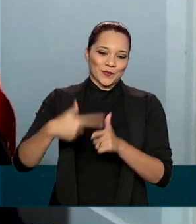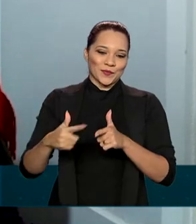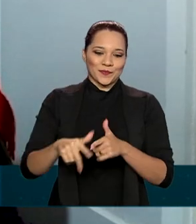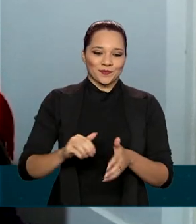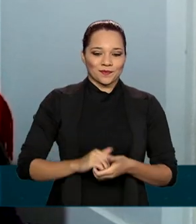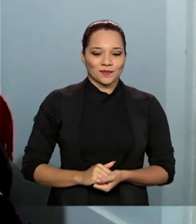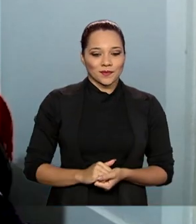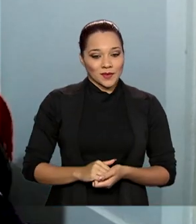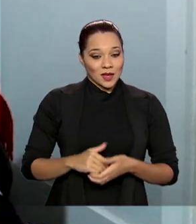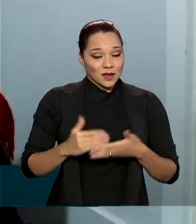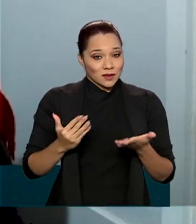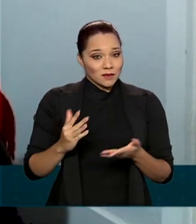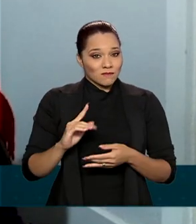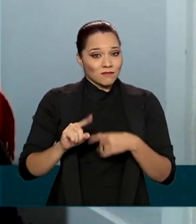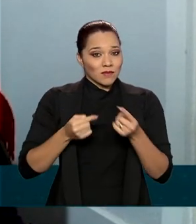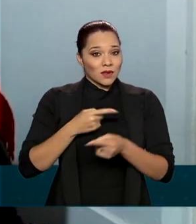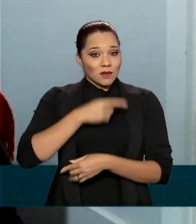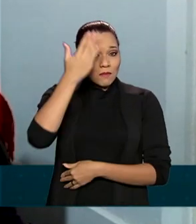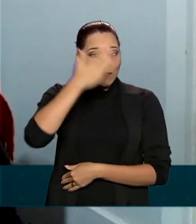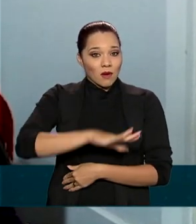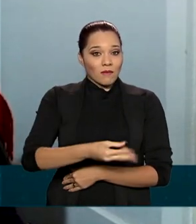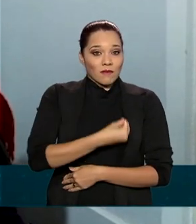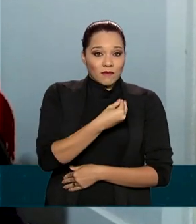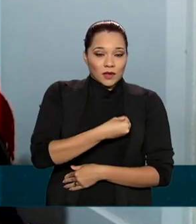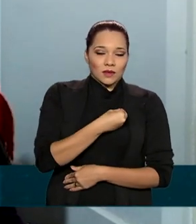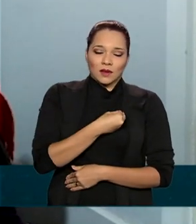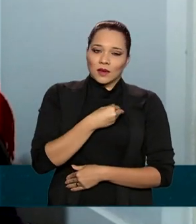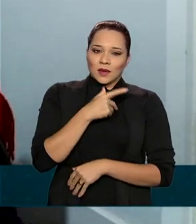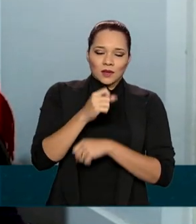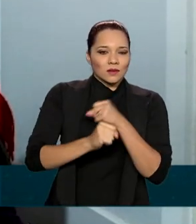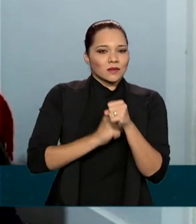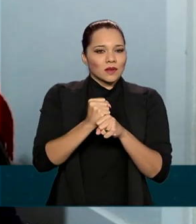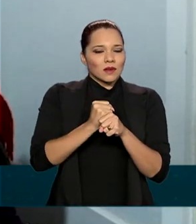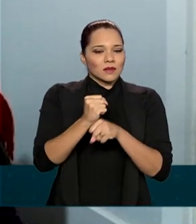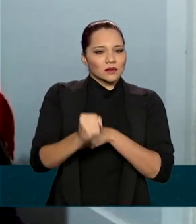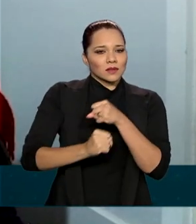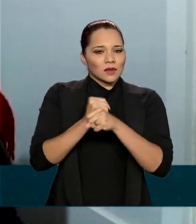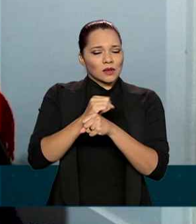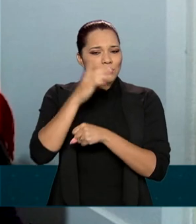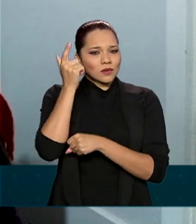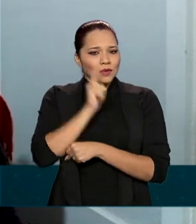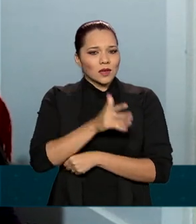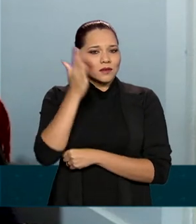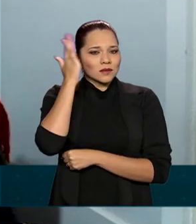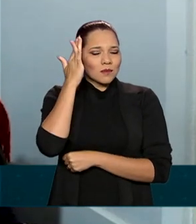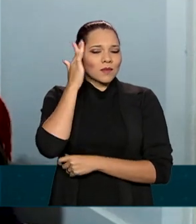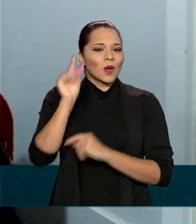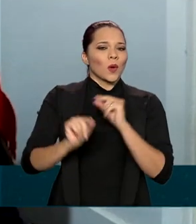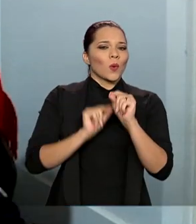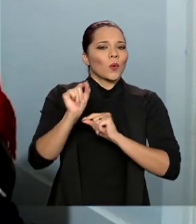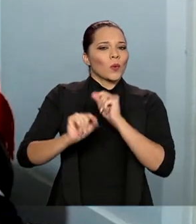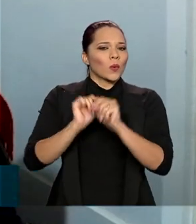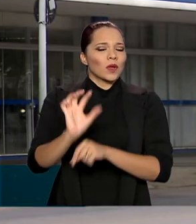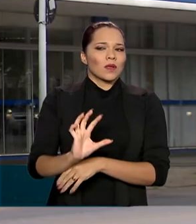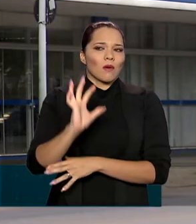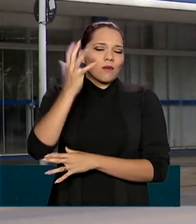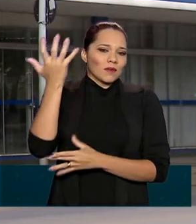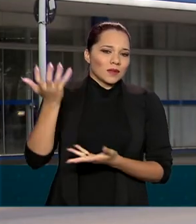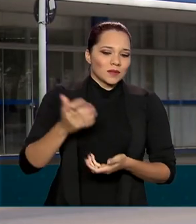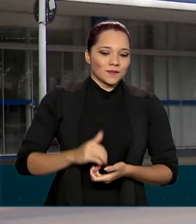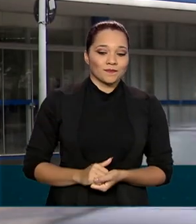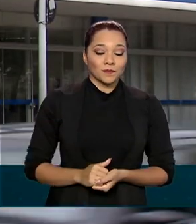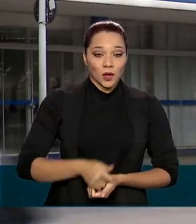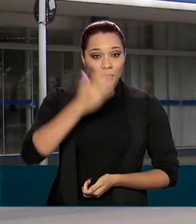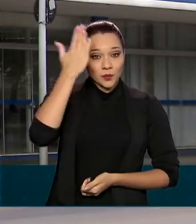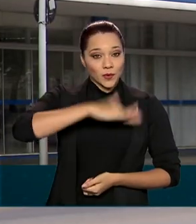Tendo a prova de vida, aí todo ano eles estão acompanhando, estão sabendo o que está acontecendo. A